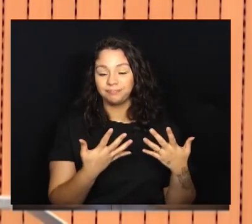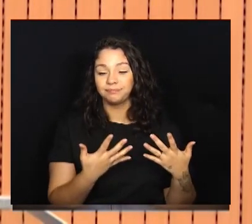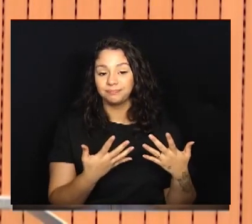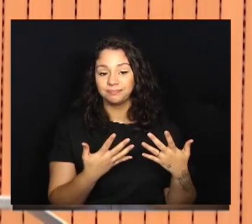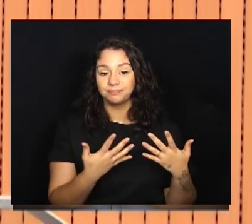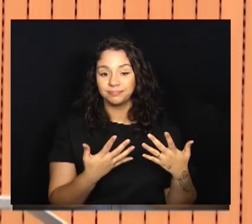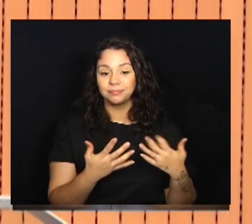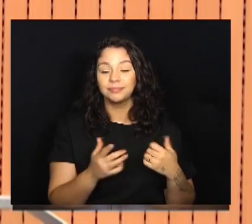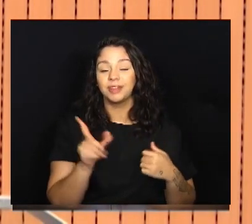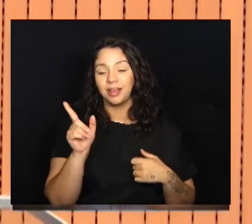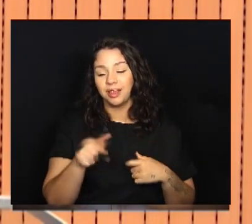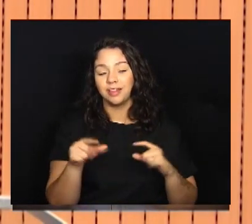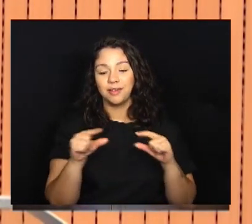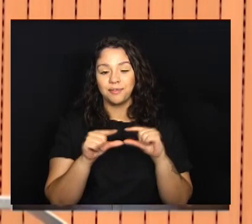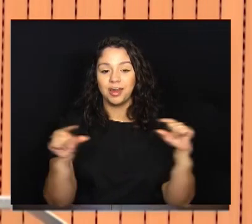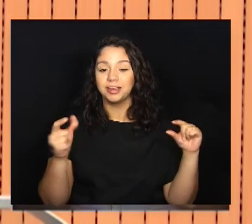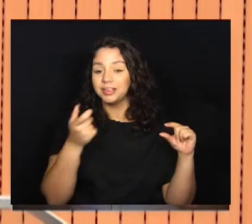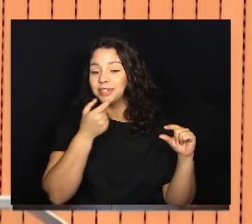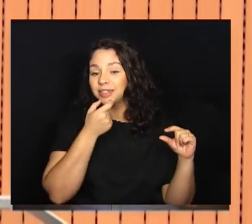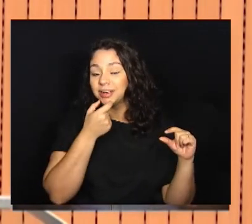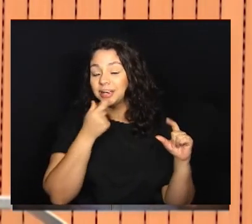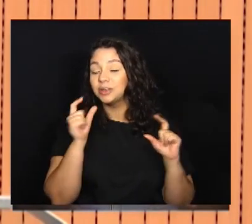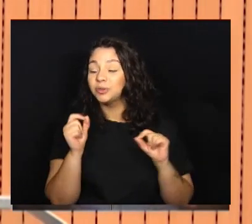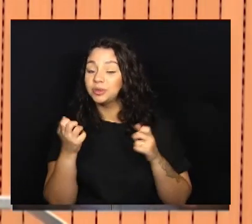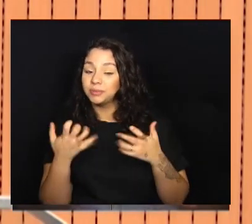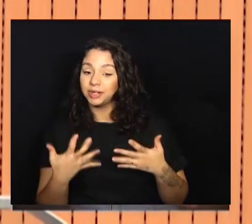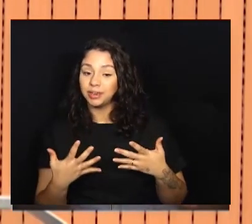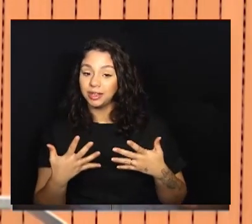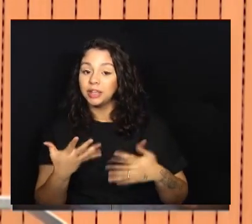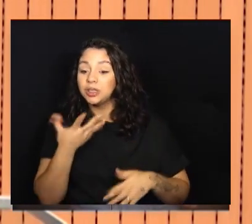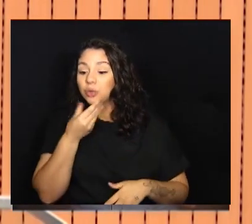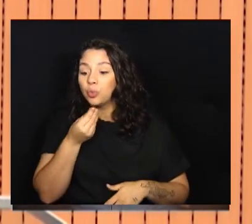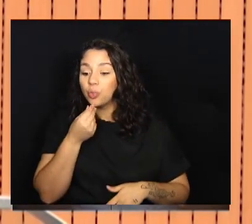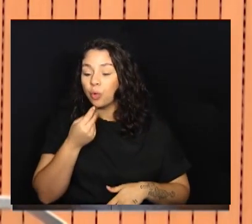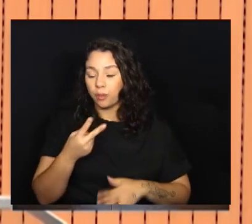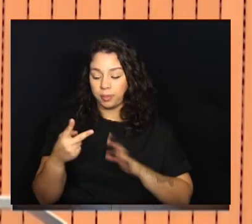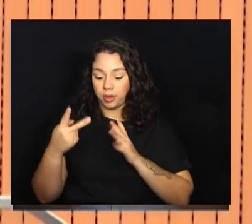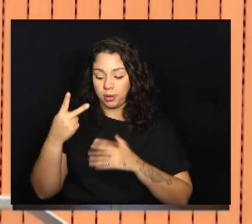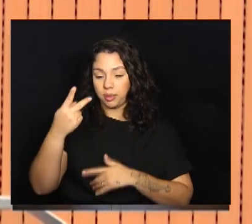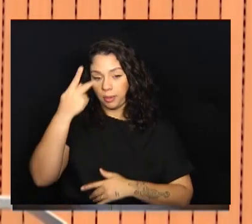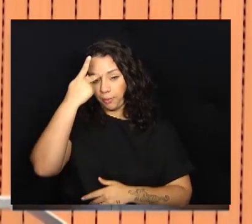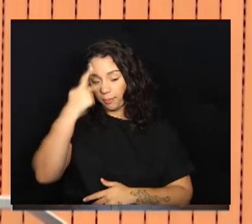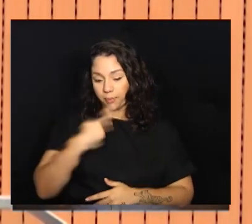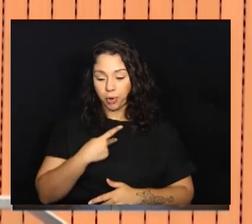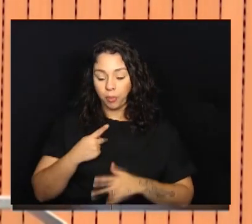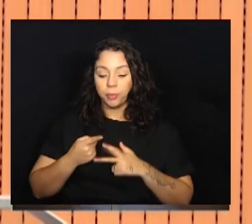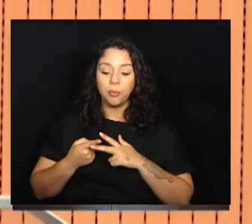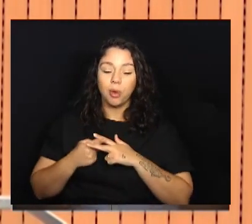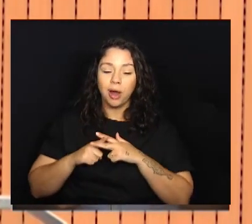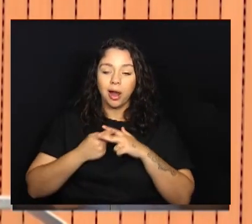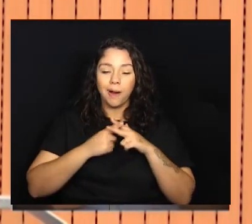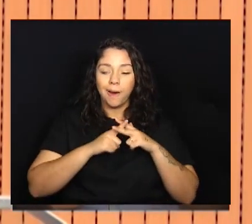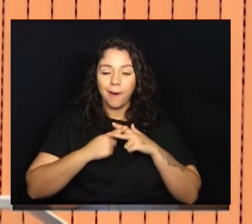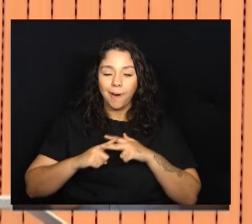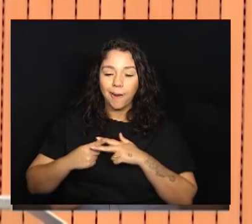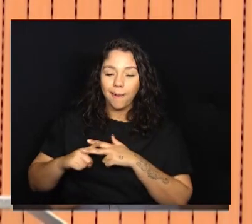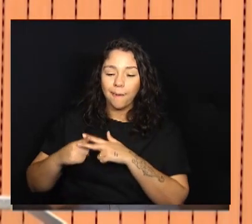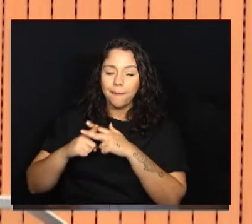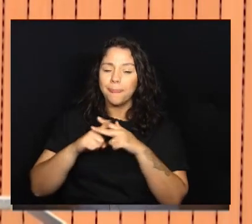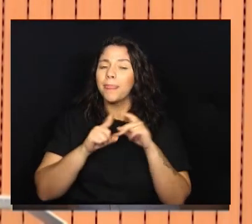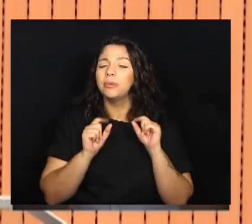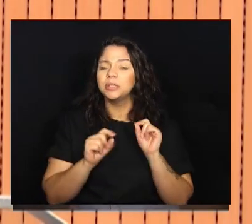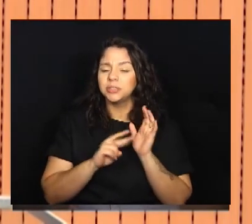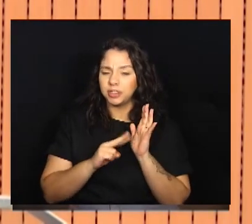Safe Made Man, né? Que é o homem se esculpindo, tá? O que isso, resumindo, né? O que isso significaria,